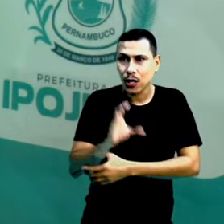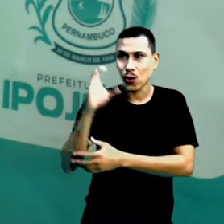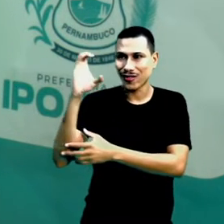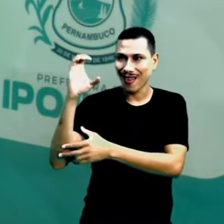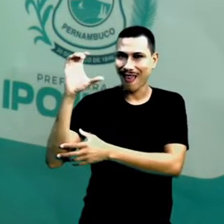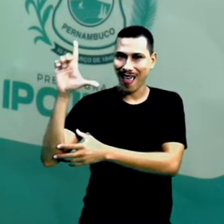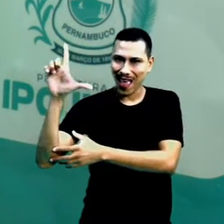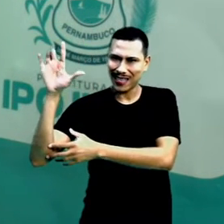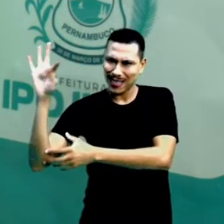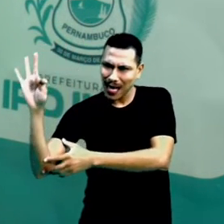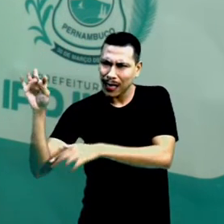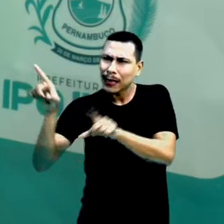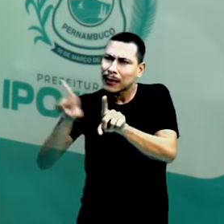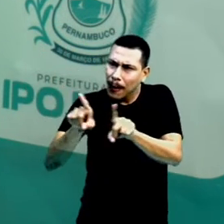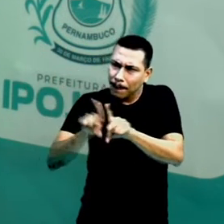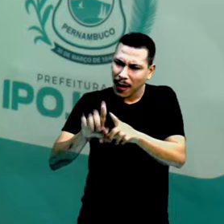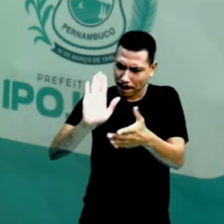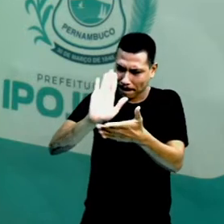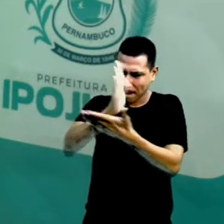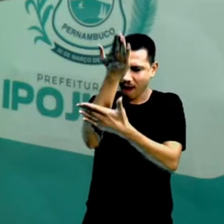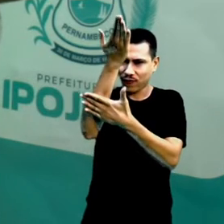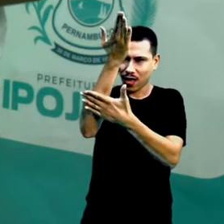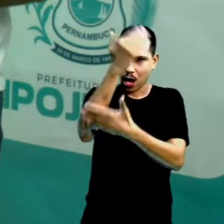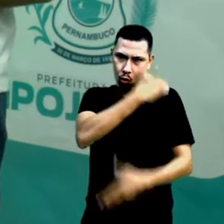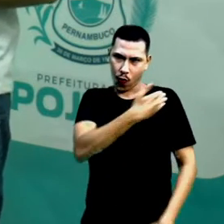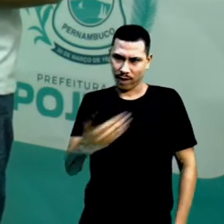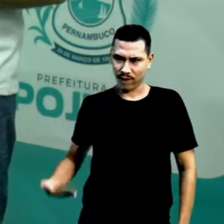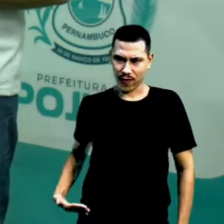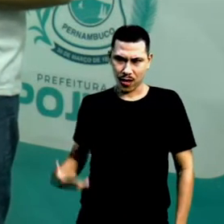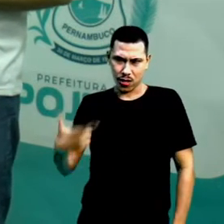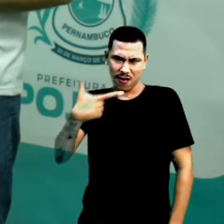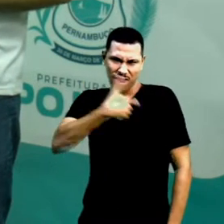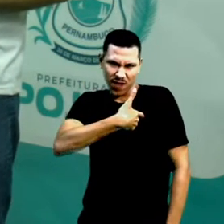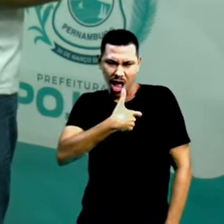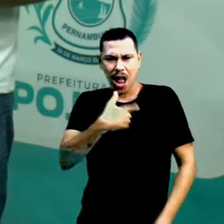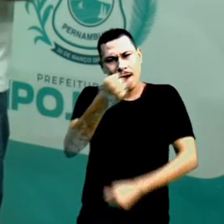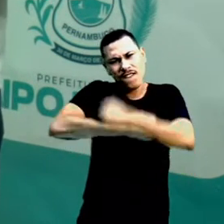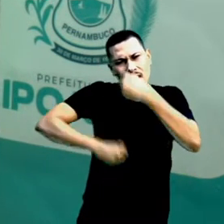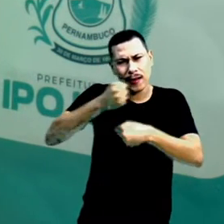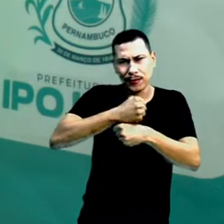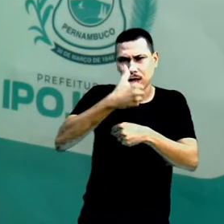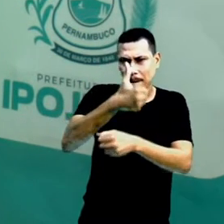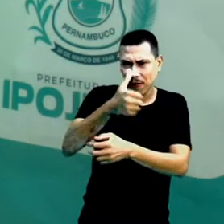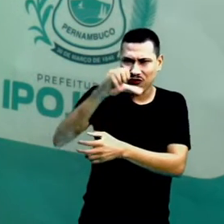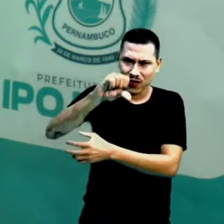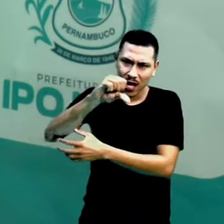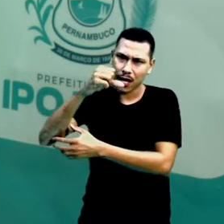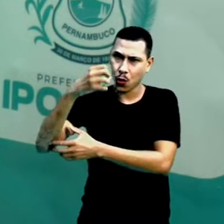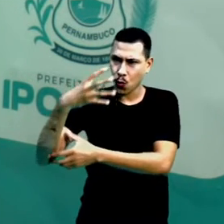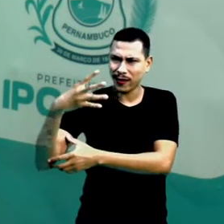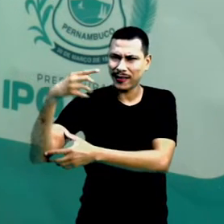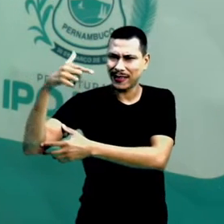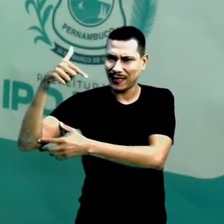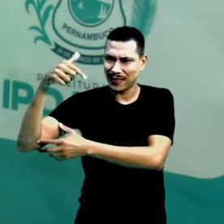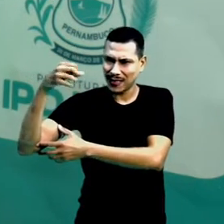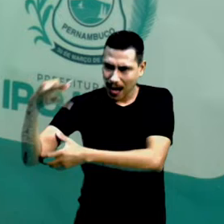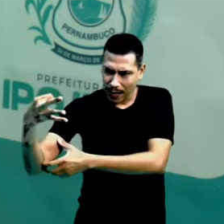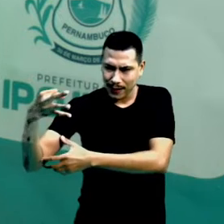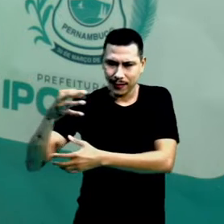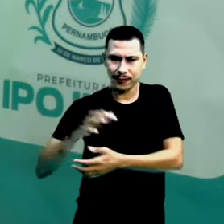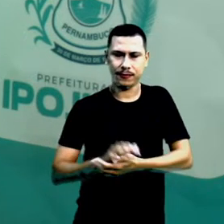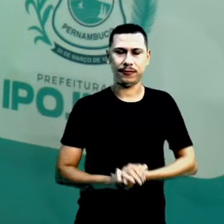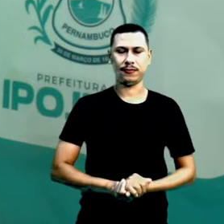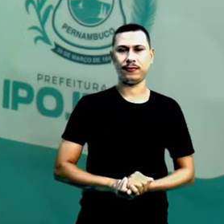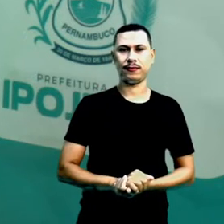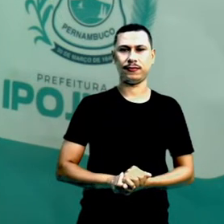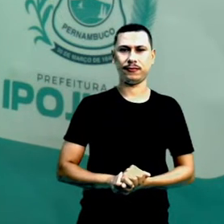aprovada durante o governo do Getúlio Vargas em 43. Então, um outro fato importante da nossa história